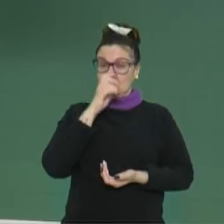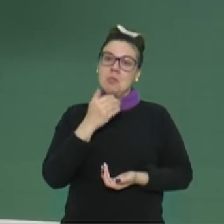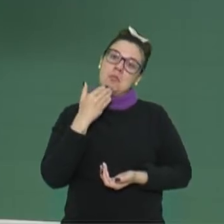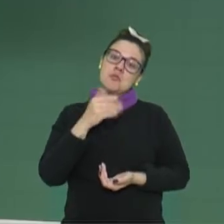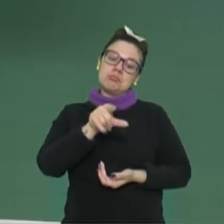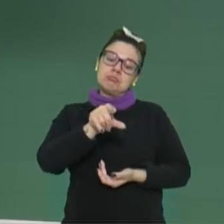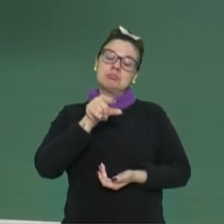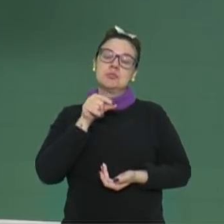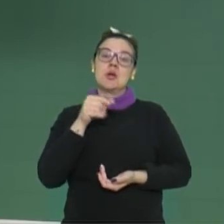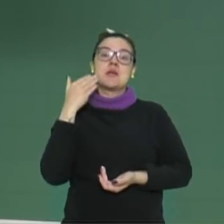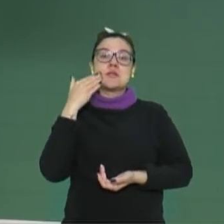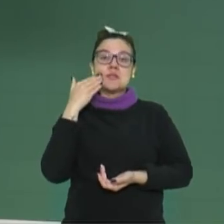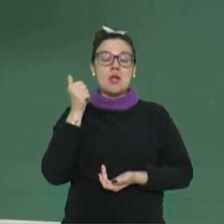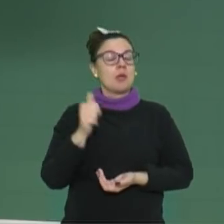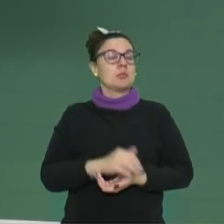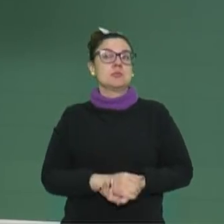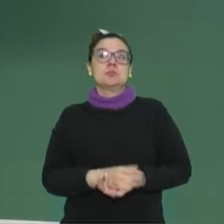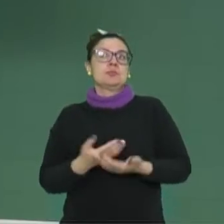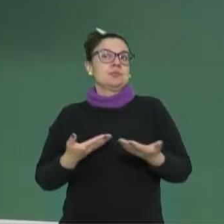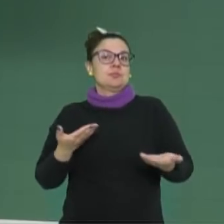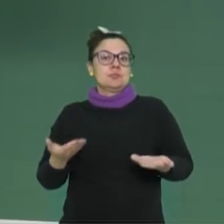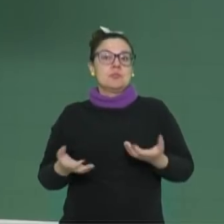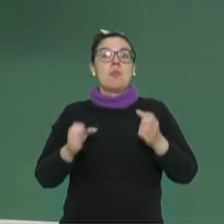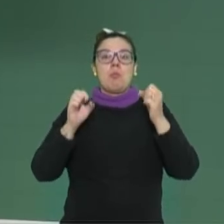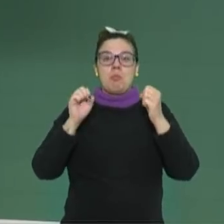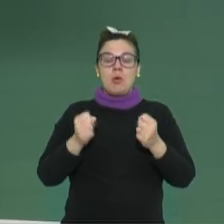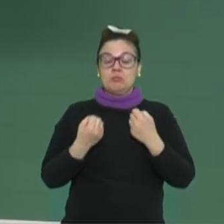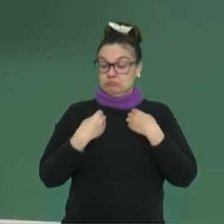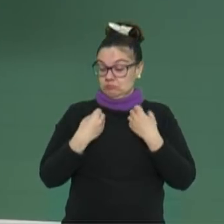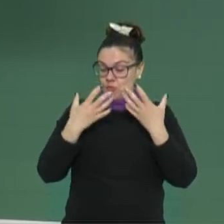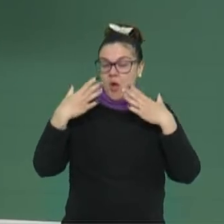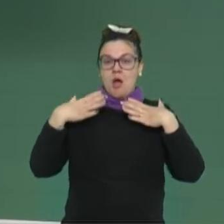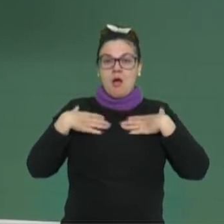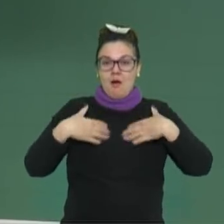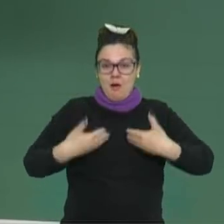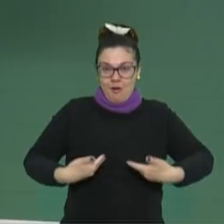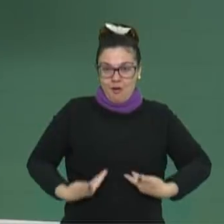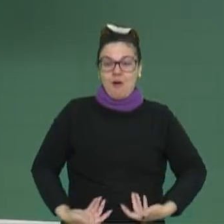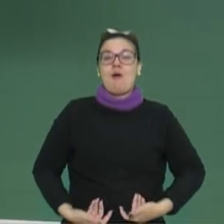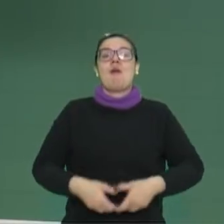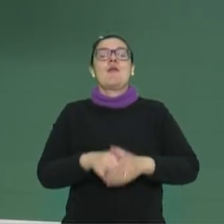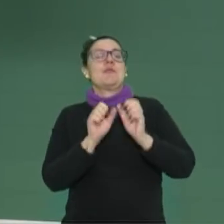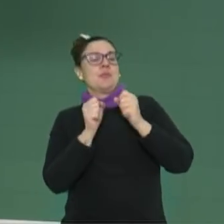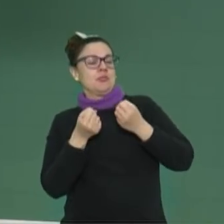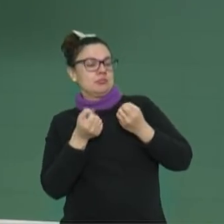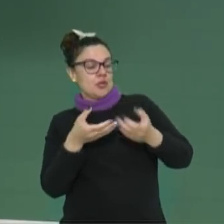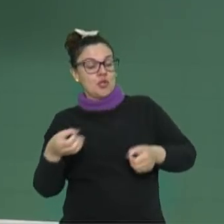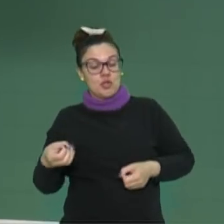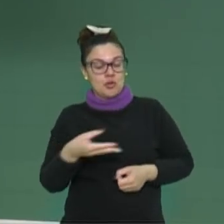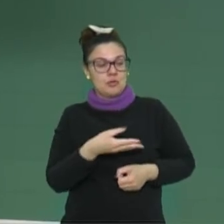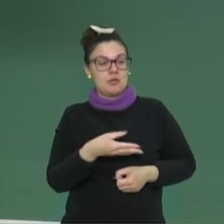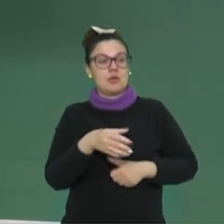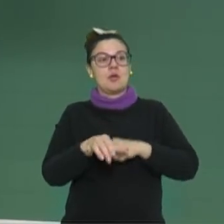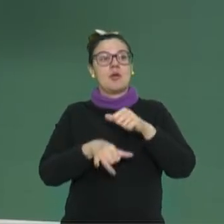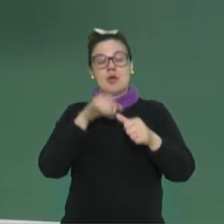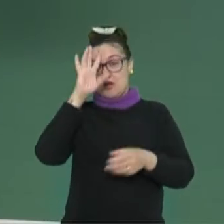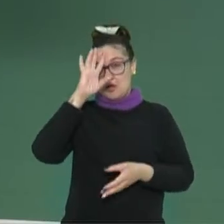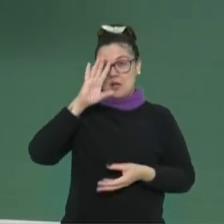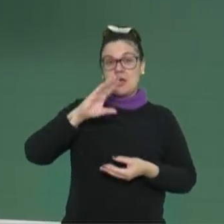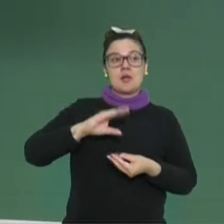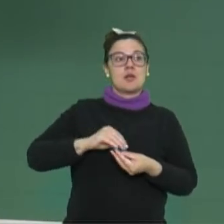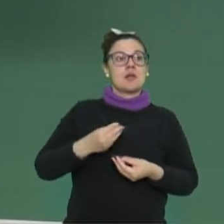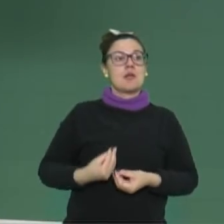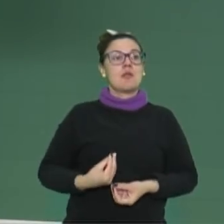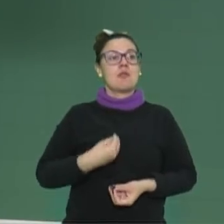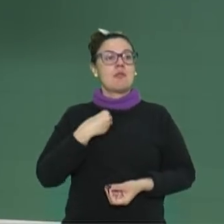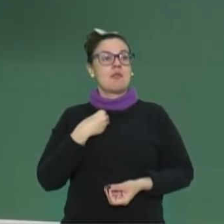sua vida, sabendo que ele, por exemplo, pode doar os seus órgãos, que ele pode ter uma nova forma de entender que a